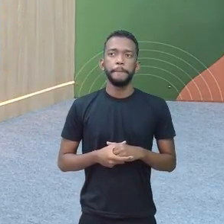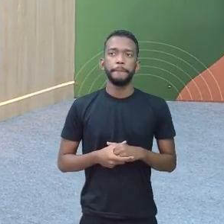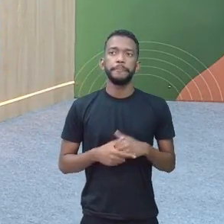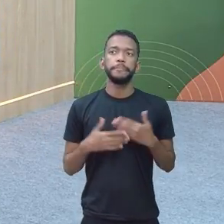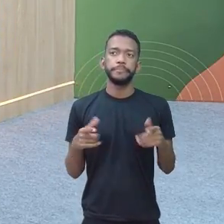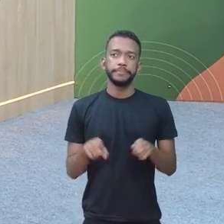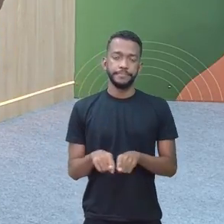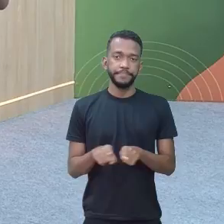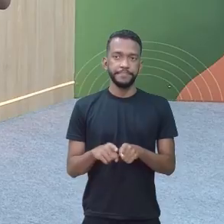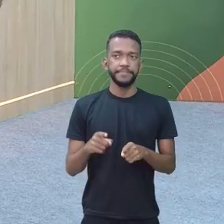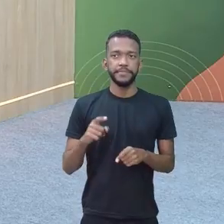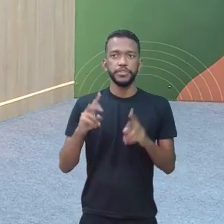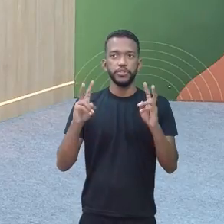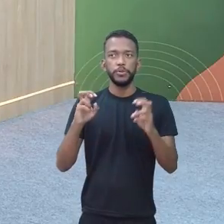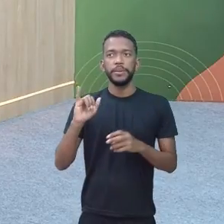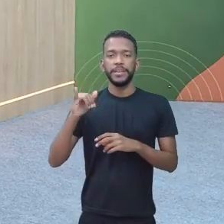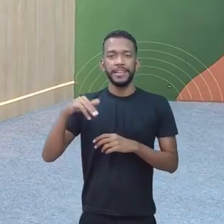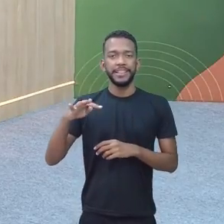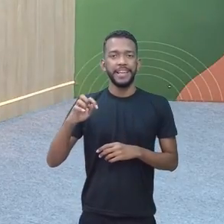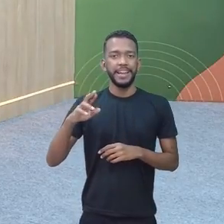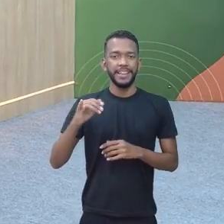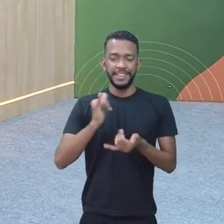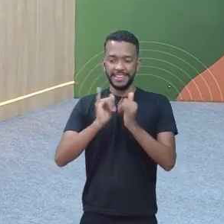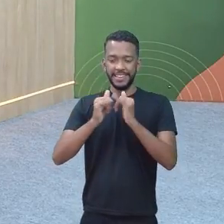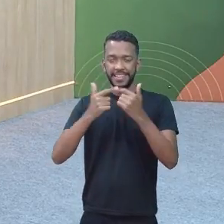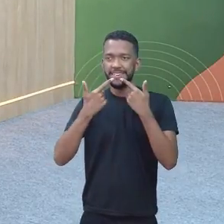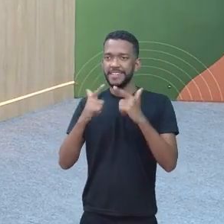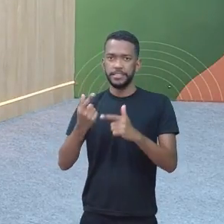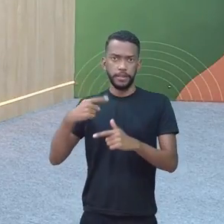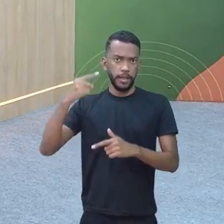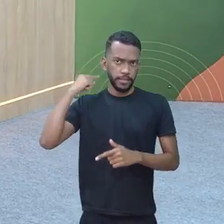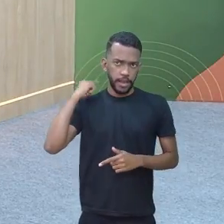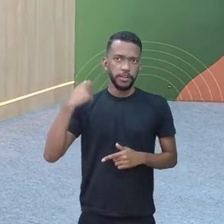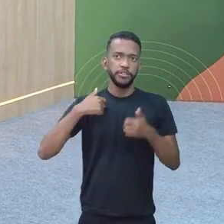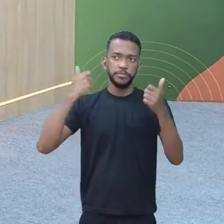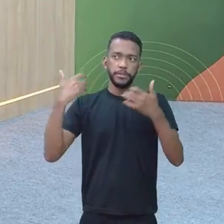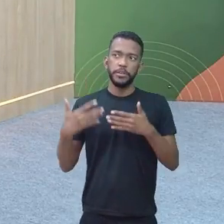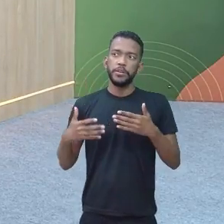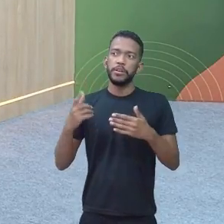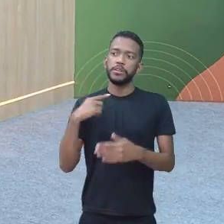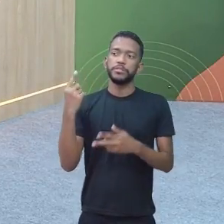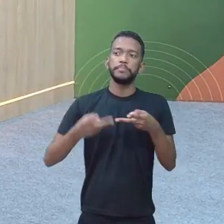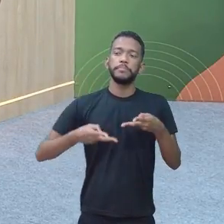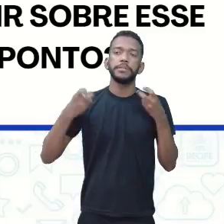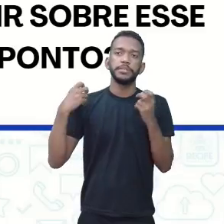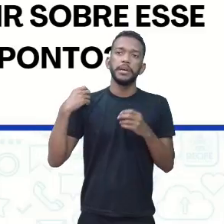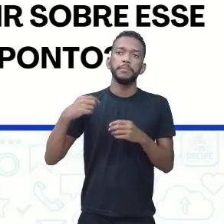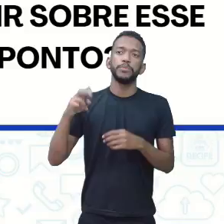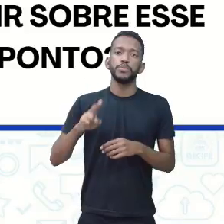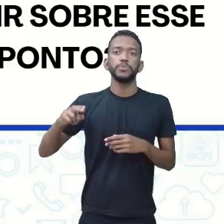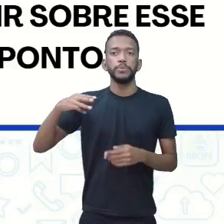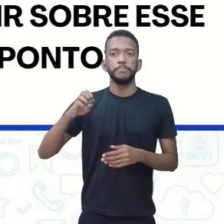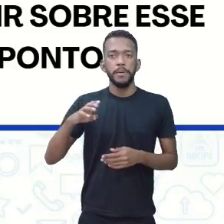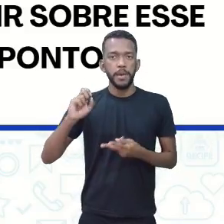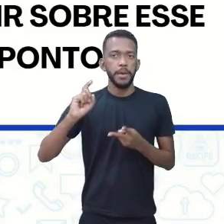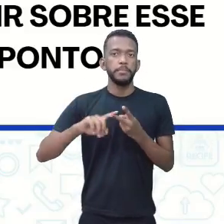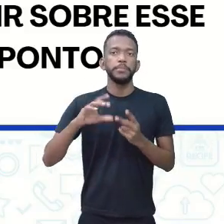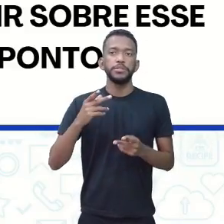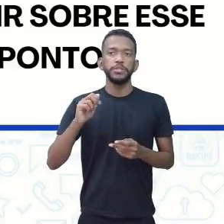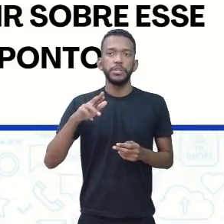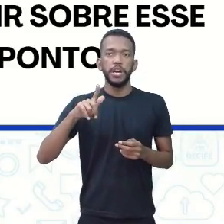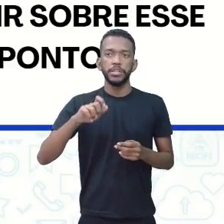E, assim como na aula sobre internet que eu estava falando, lá atrás, percebemos que o uso de memes e charges são fortemente ligados